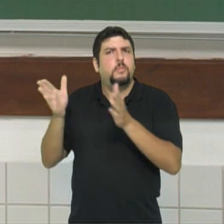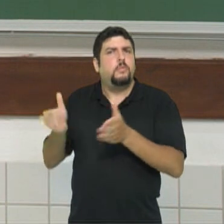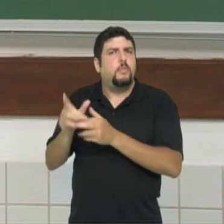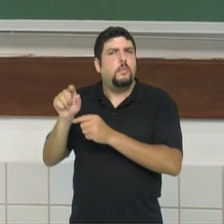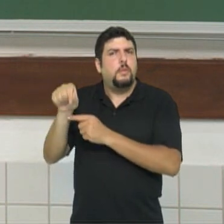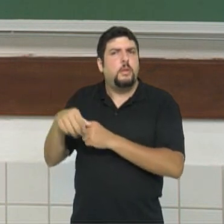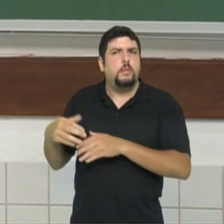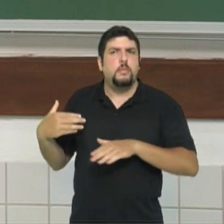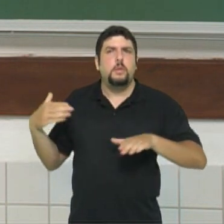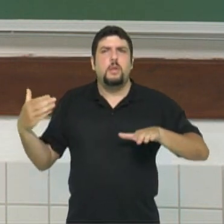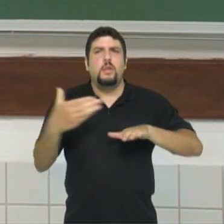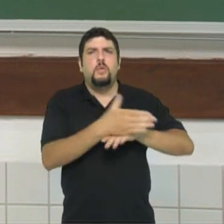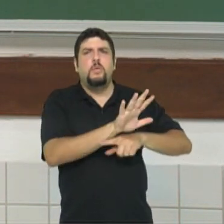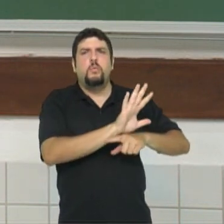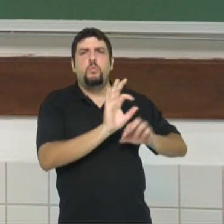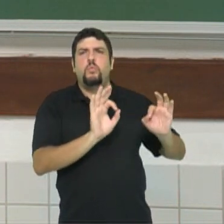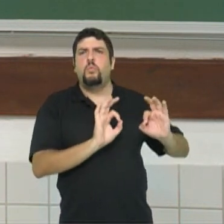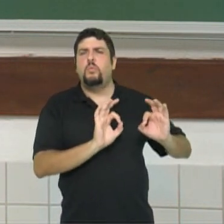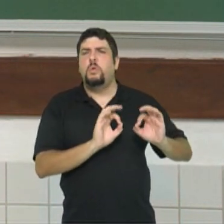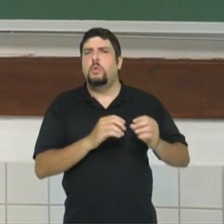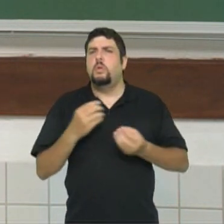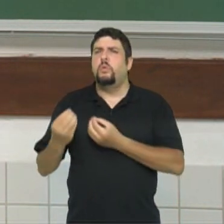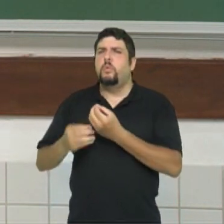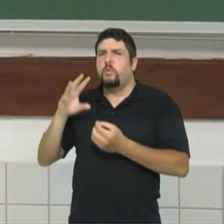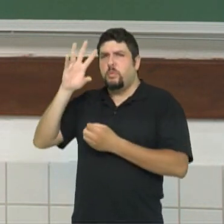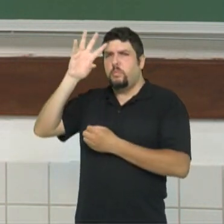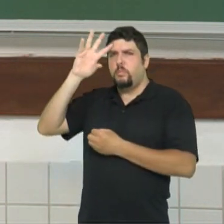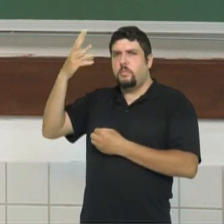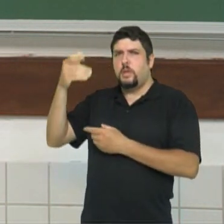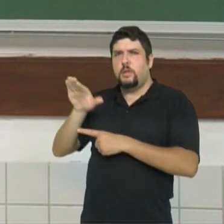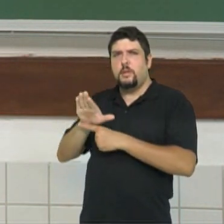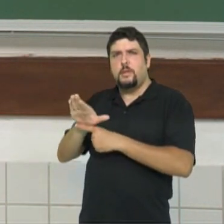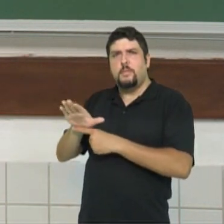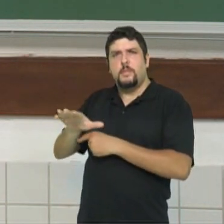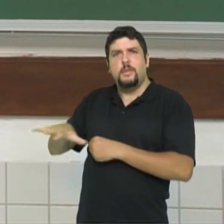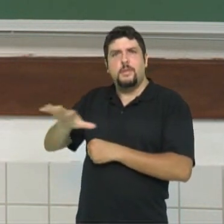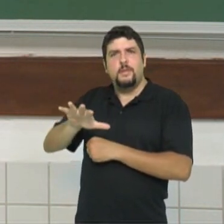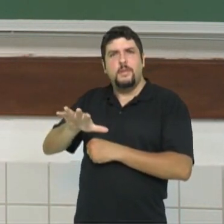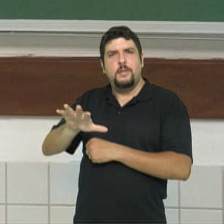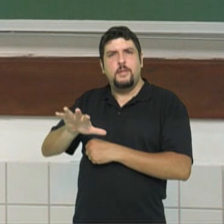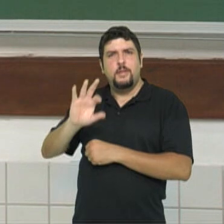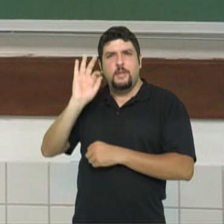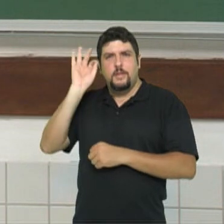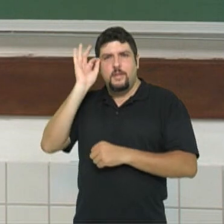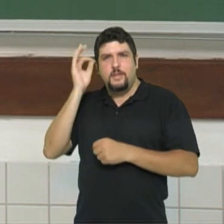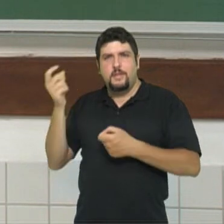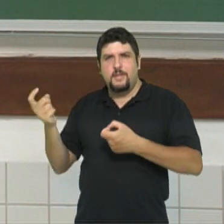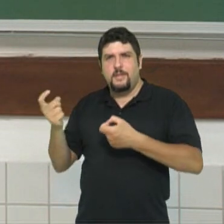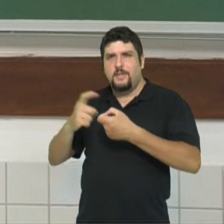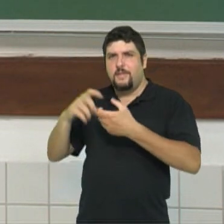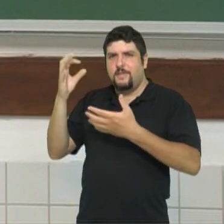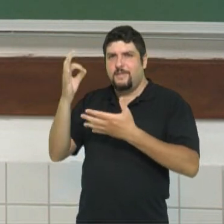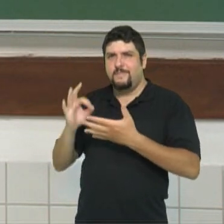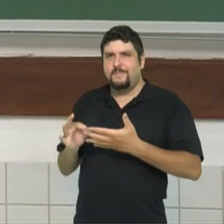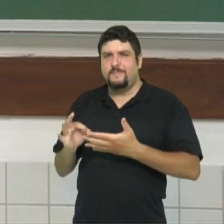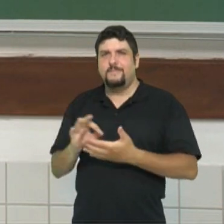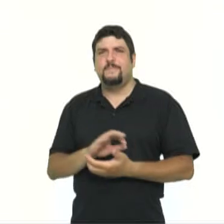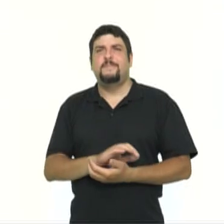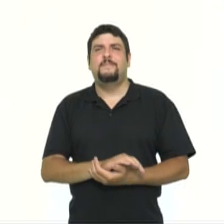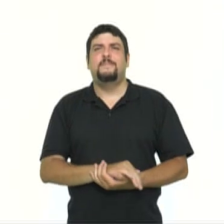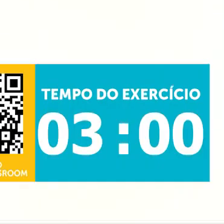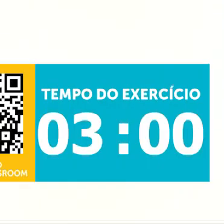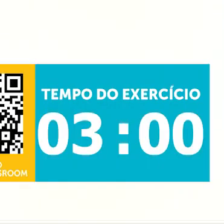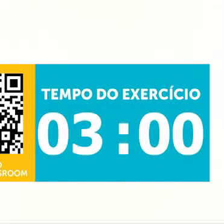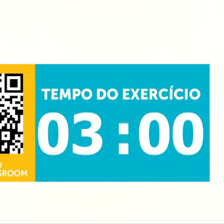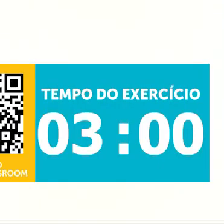acesso ao cinema. Qual foi a solução que a Ana Clara trouxe no final do texto dela? Vamos lá? Logo, logo chegamos com a resposta correta.